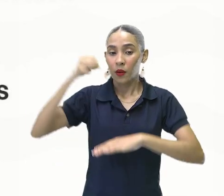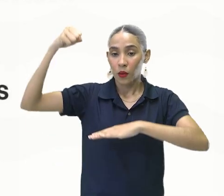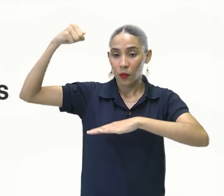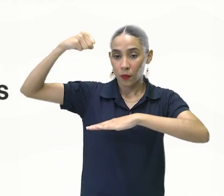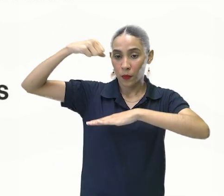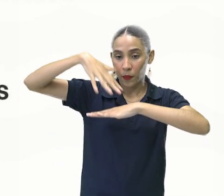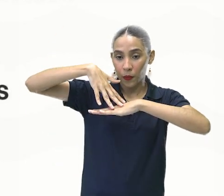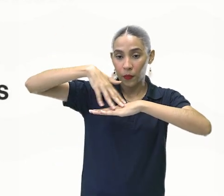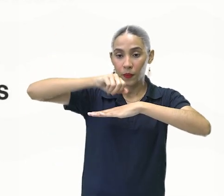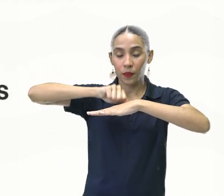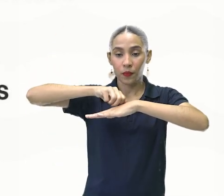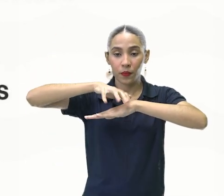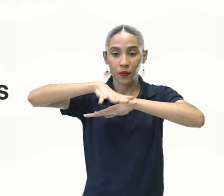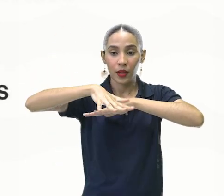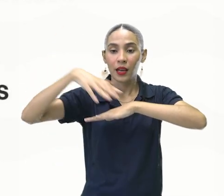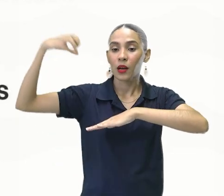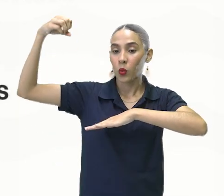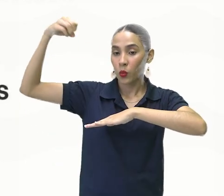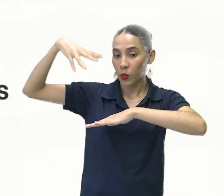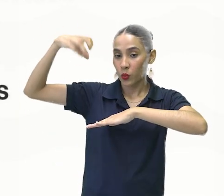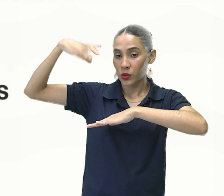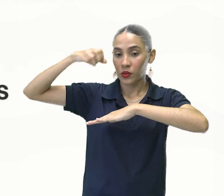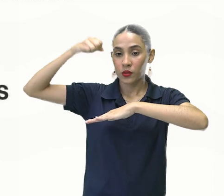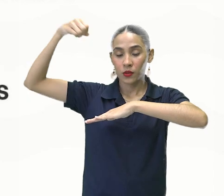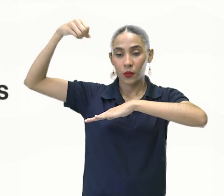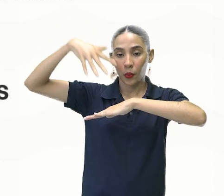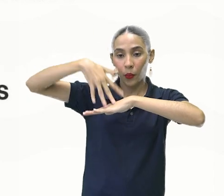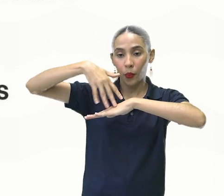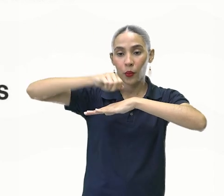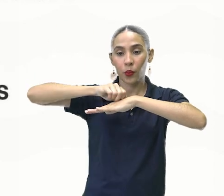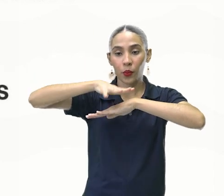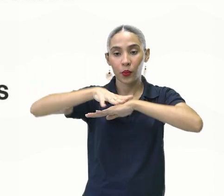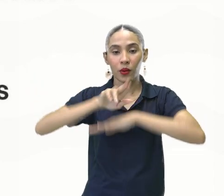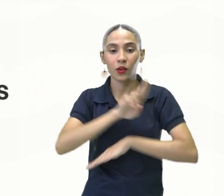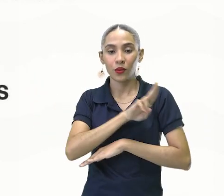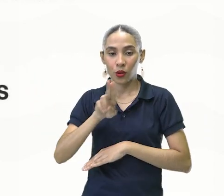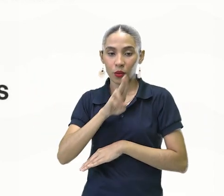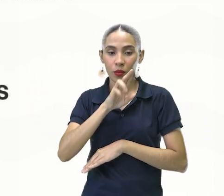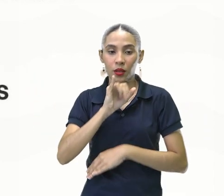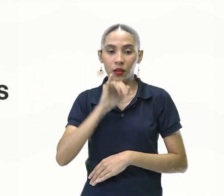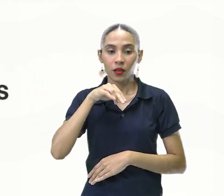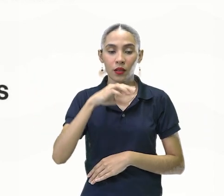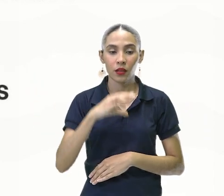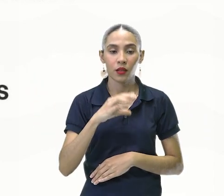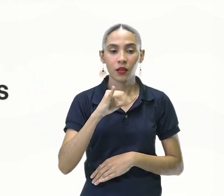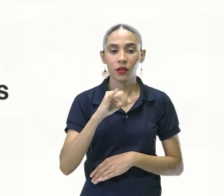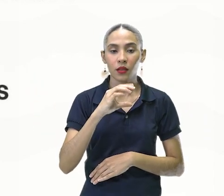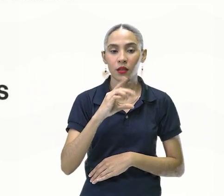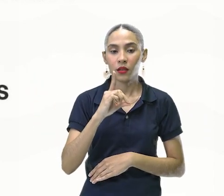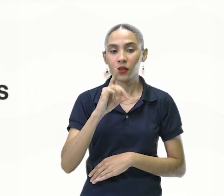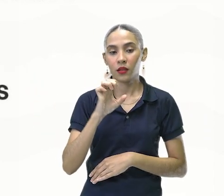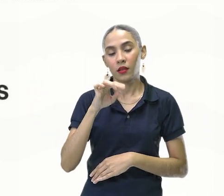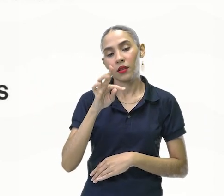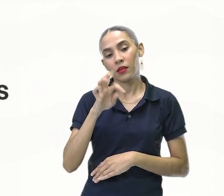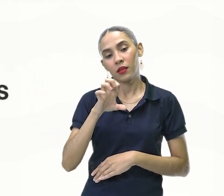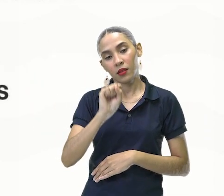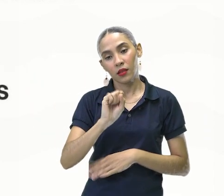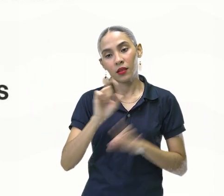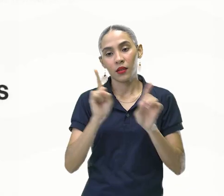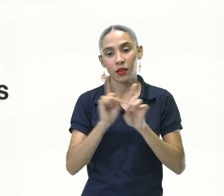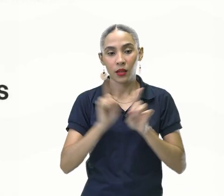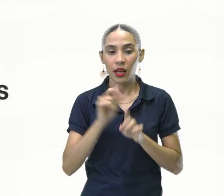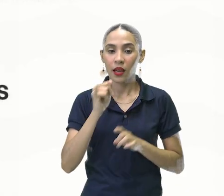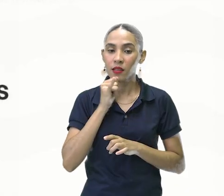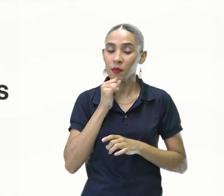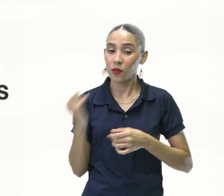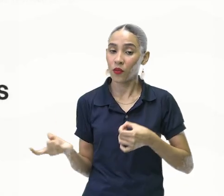os raios alcançam a superfície, nós vamos chamar de raios incidentes. E